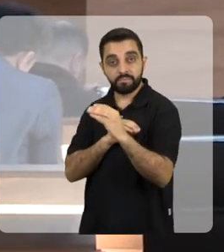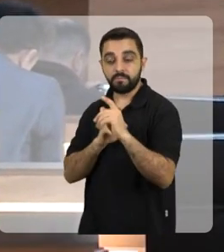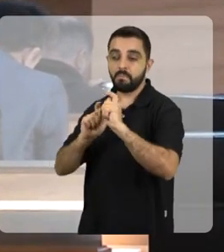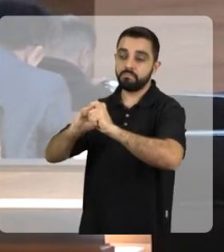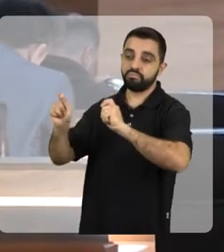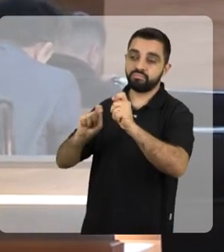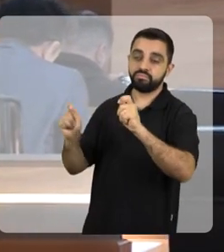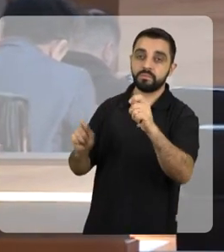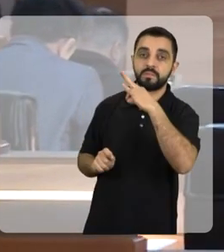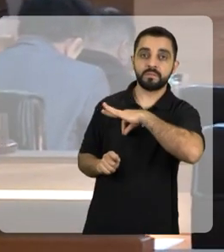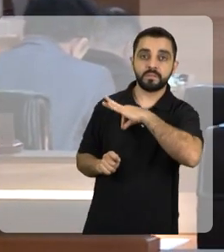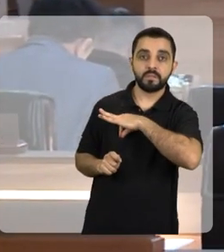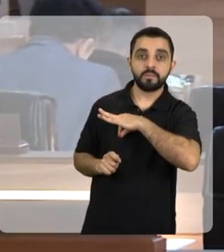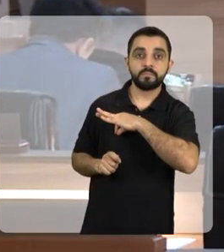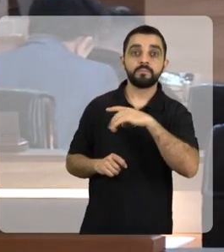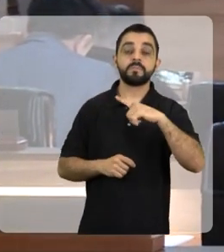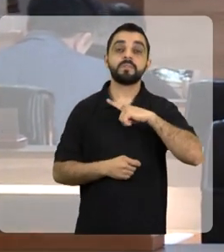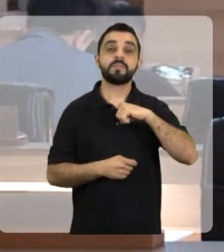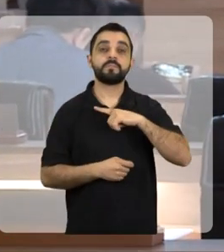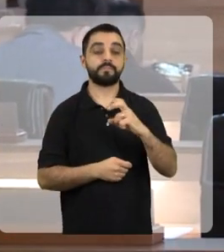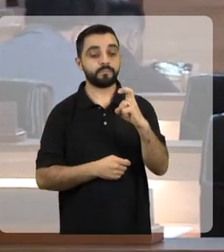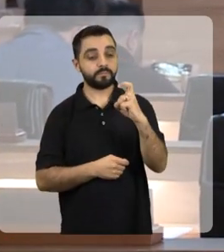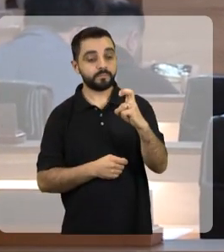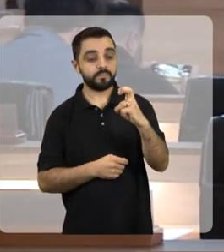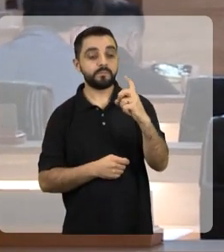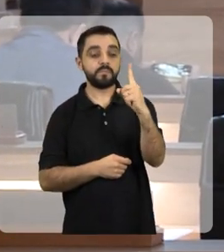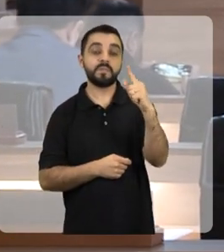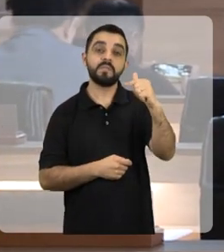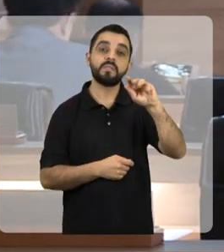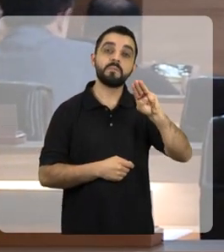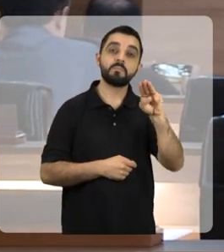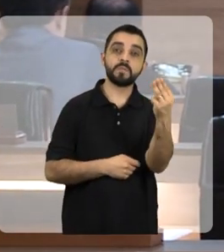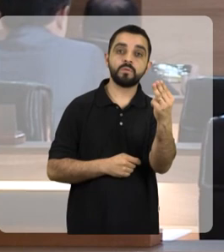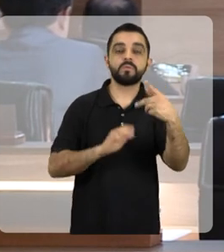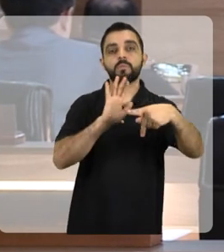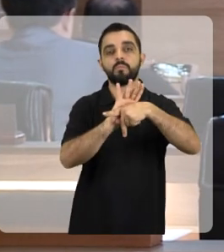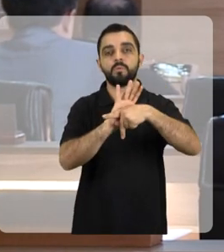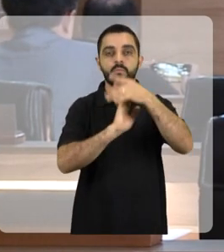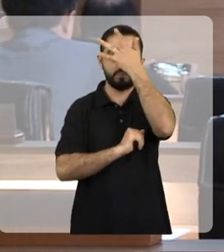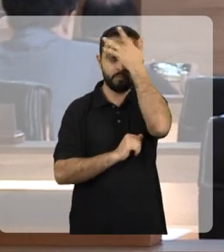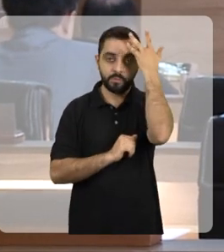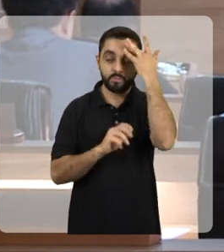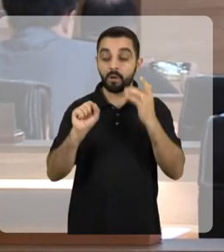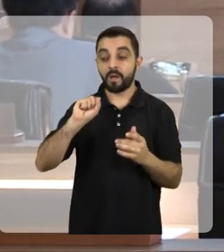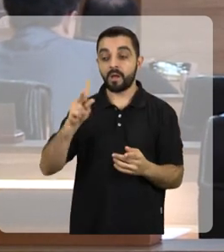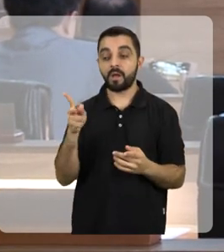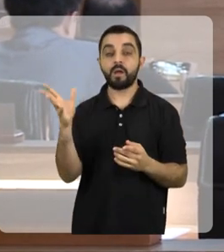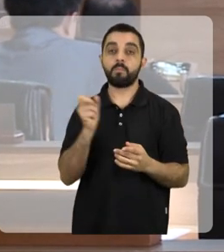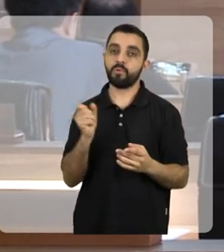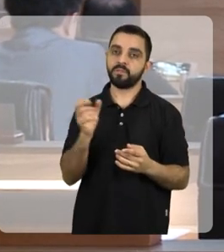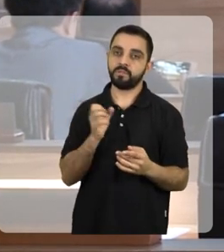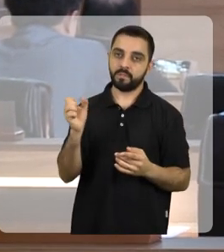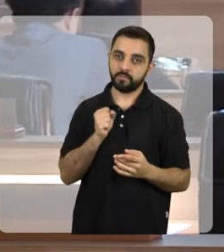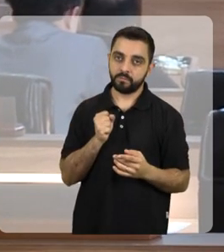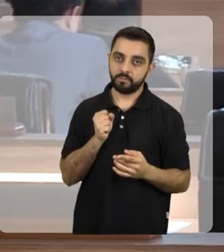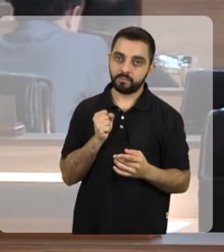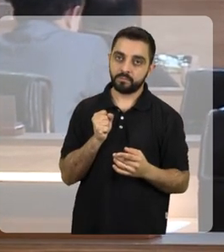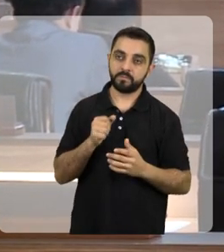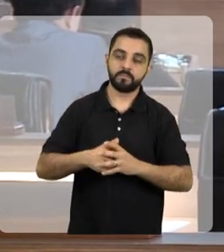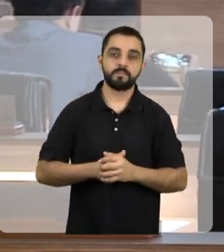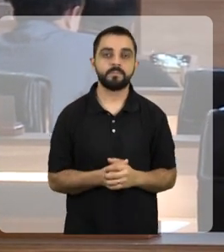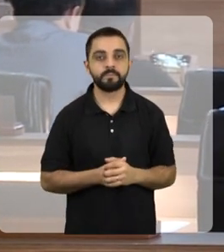1.382.000.000, 517 milhões são da folha dos inativos, aposentados e